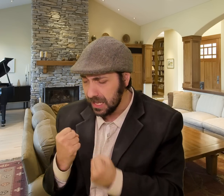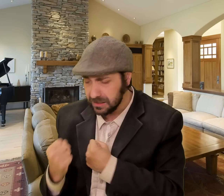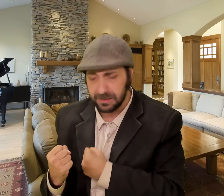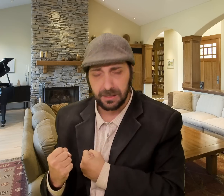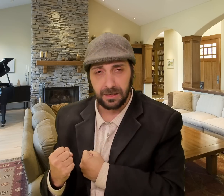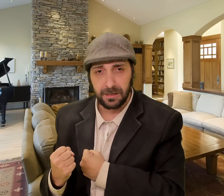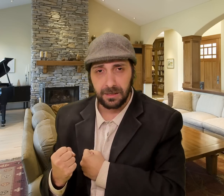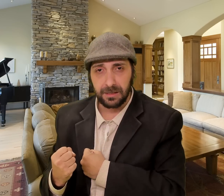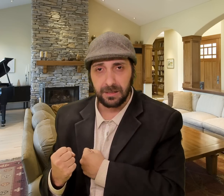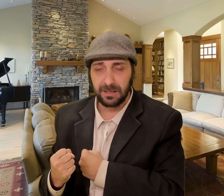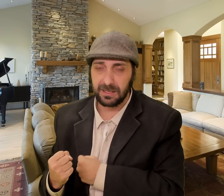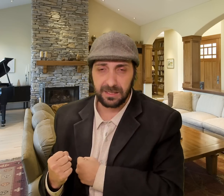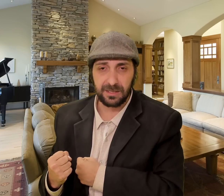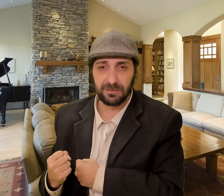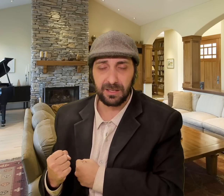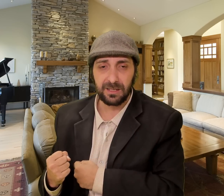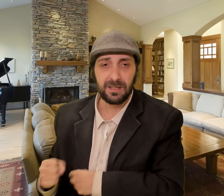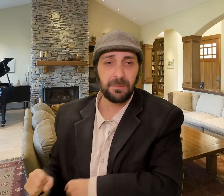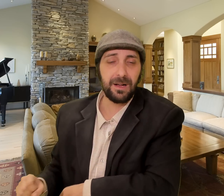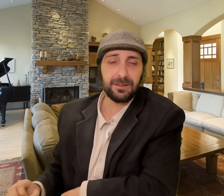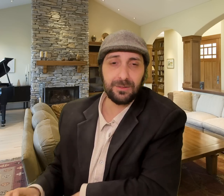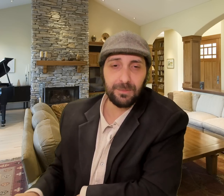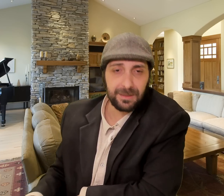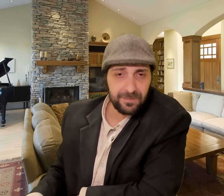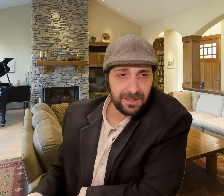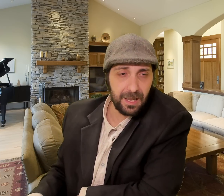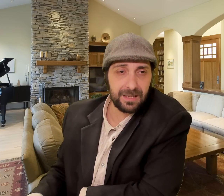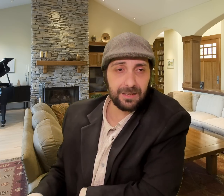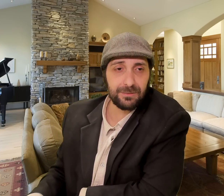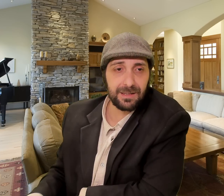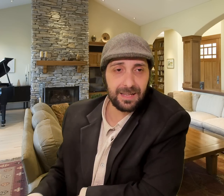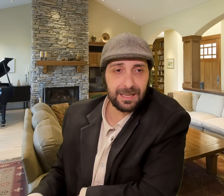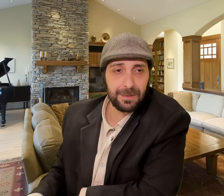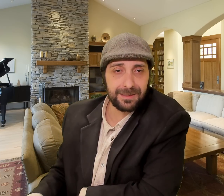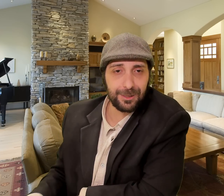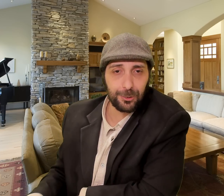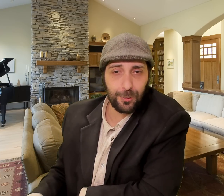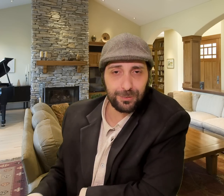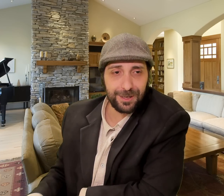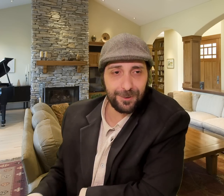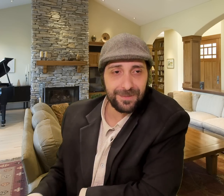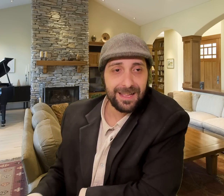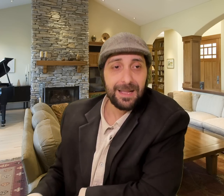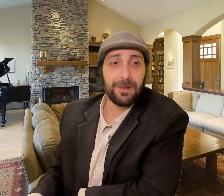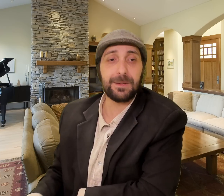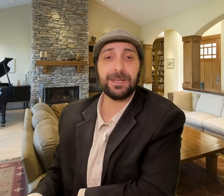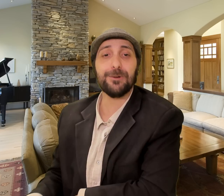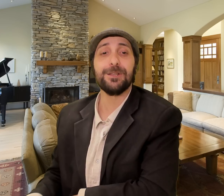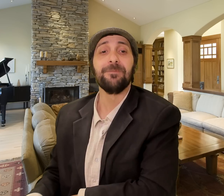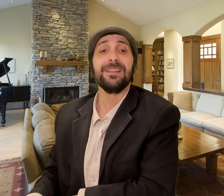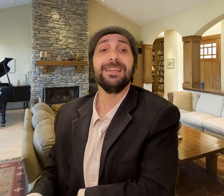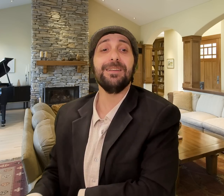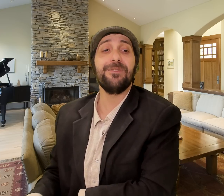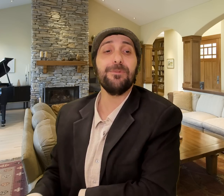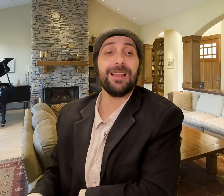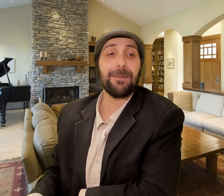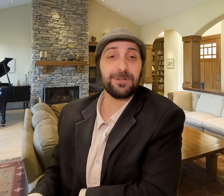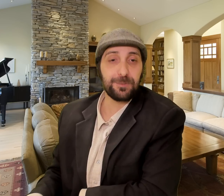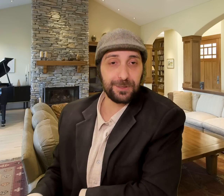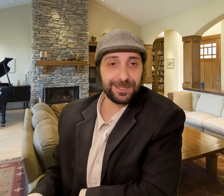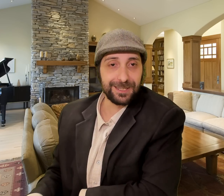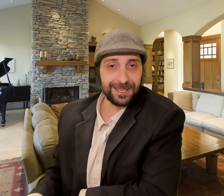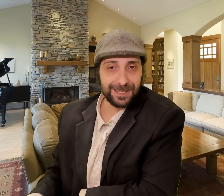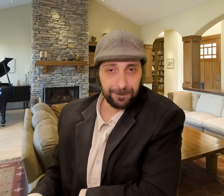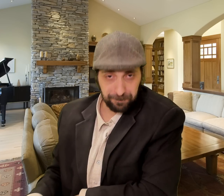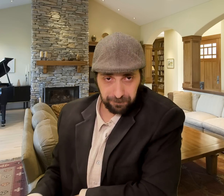navegarás Tá esquisito né mas tudo bem já aqui não tem nada metade é o dobro né Não meus amiguinhos e vamos lá